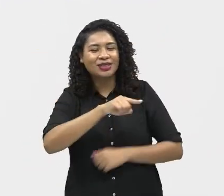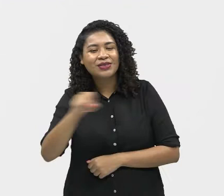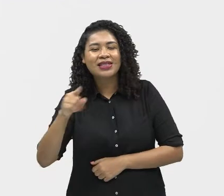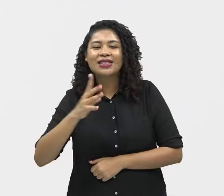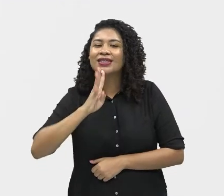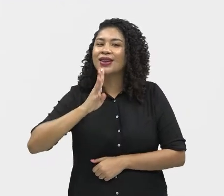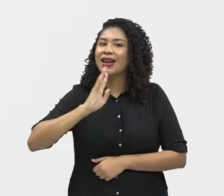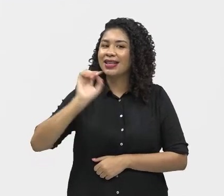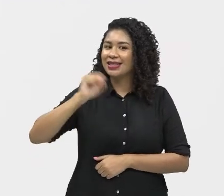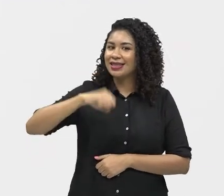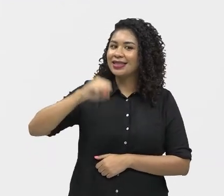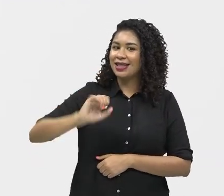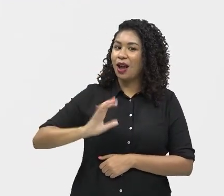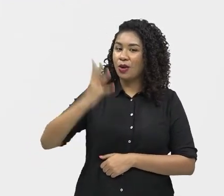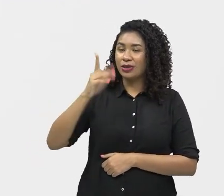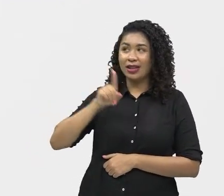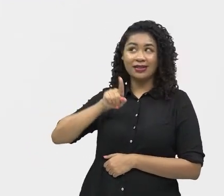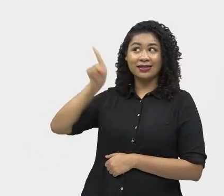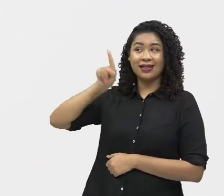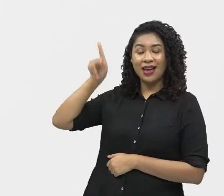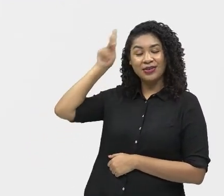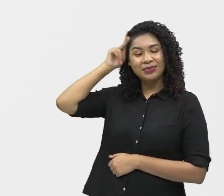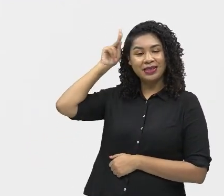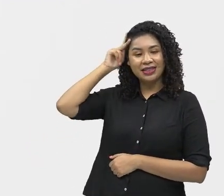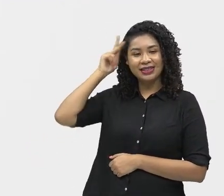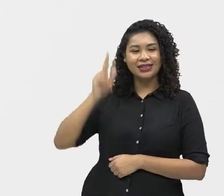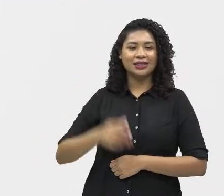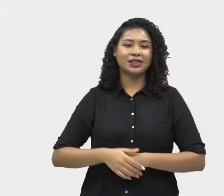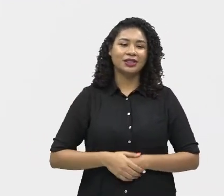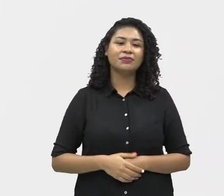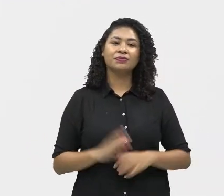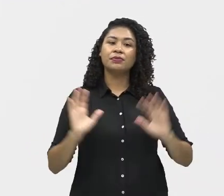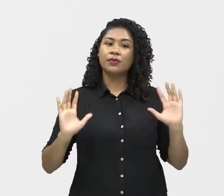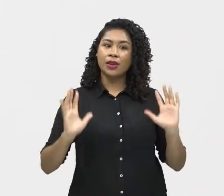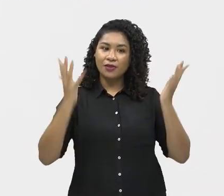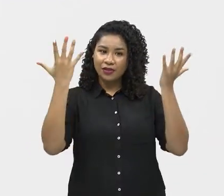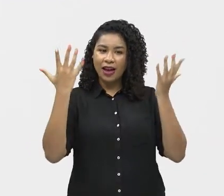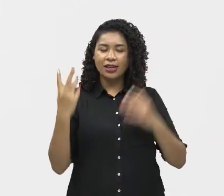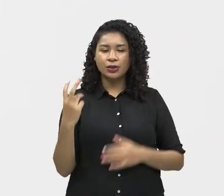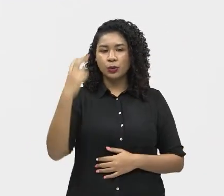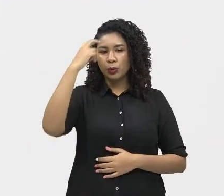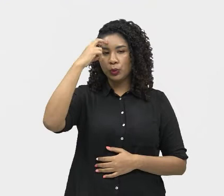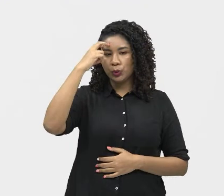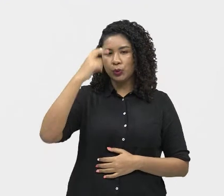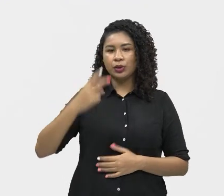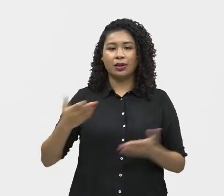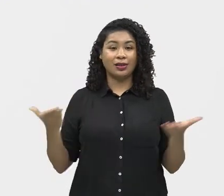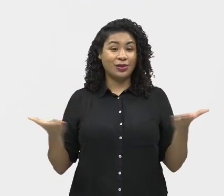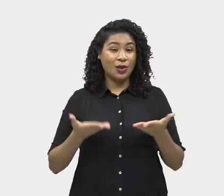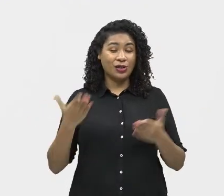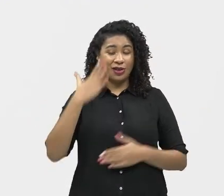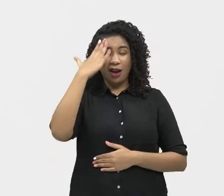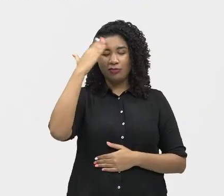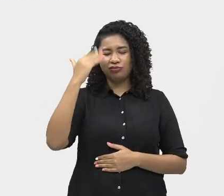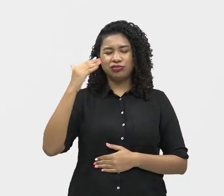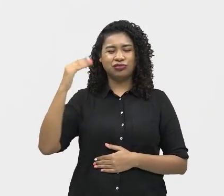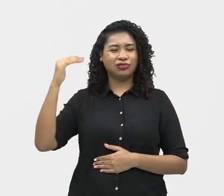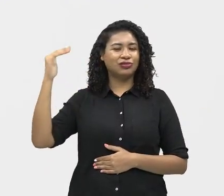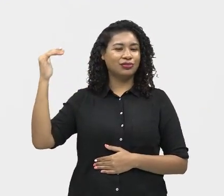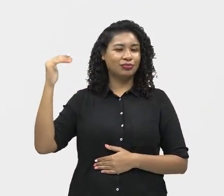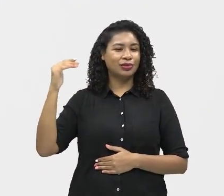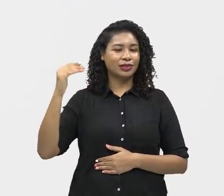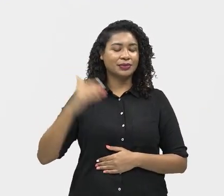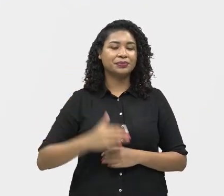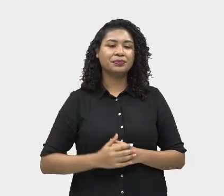que acontece lá no município de Parintins. Esse festival cultural, que hoje é uma das maiores festas regionais do